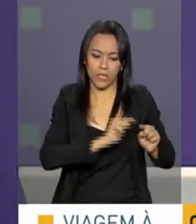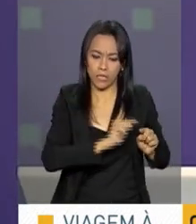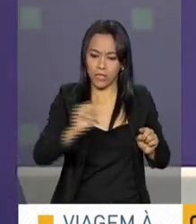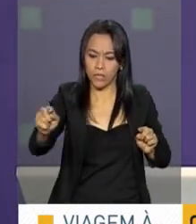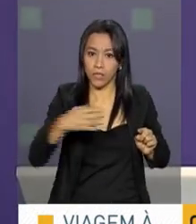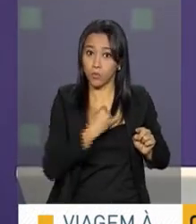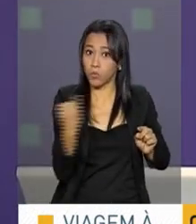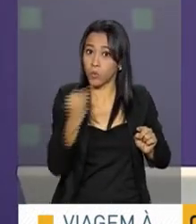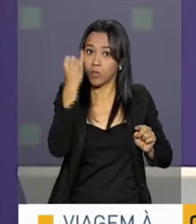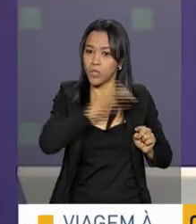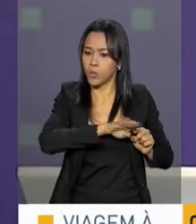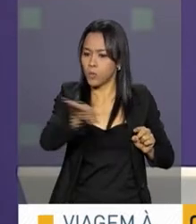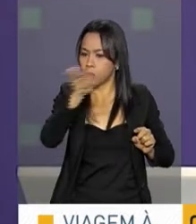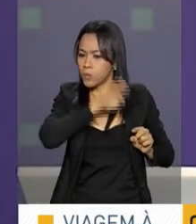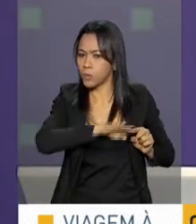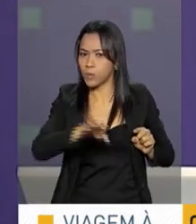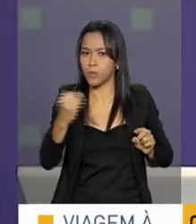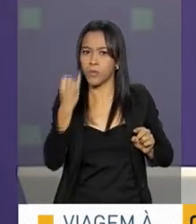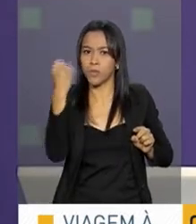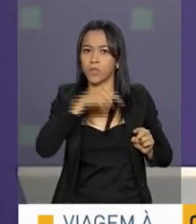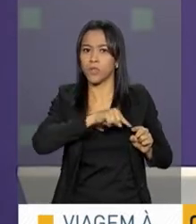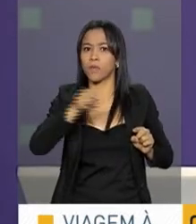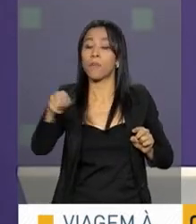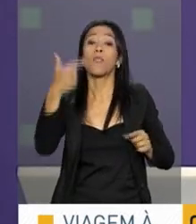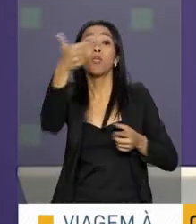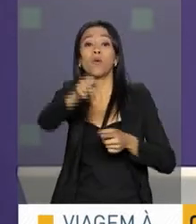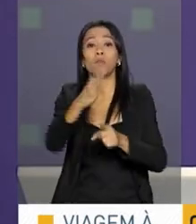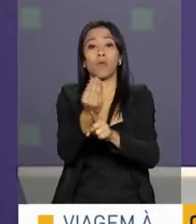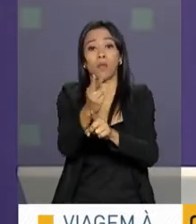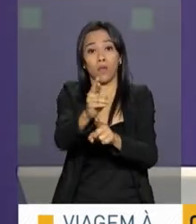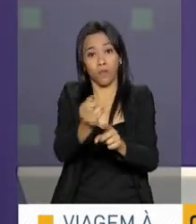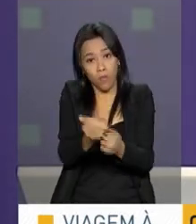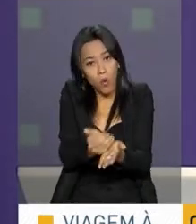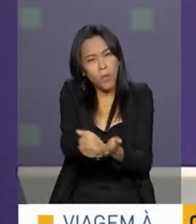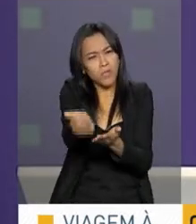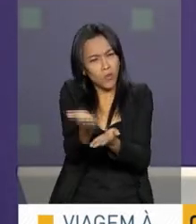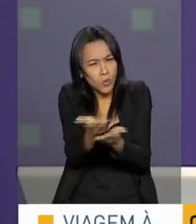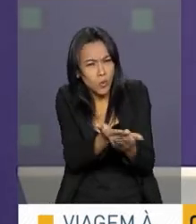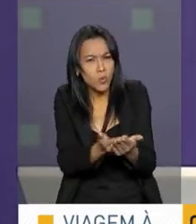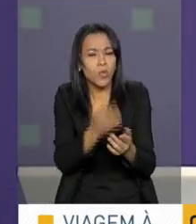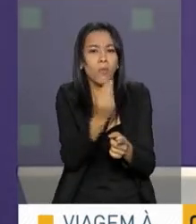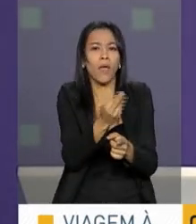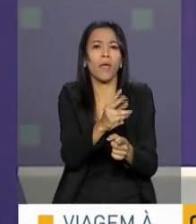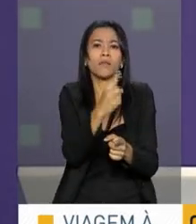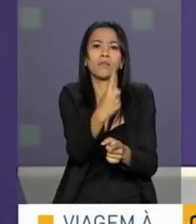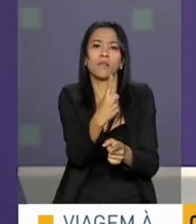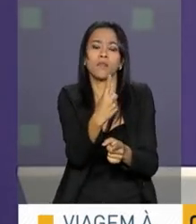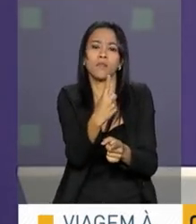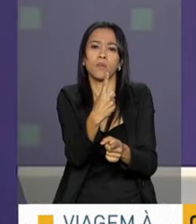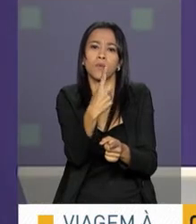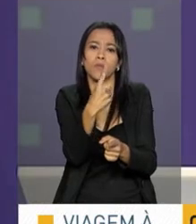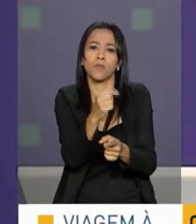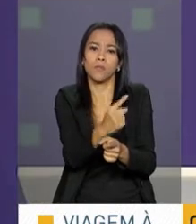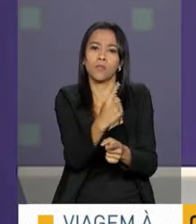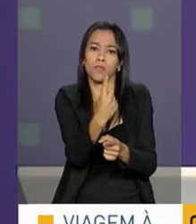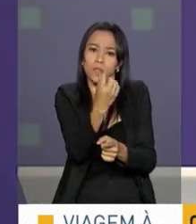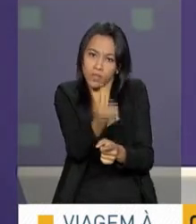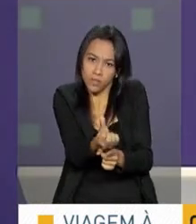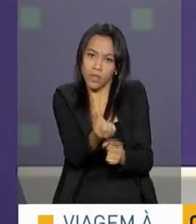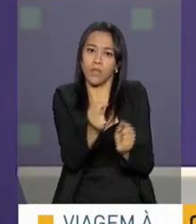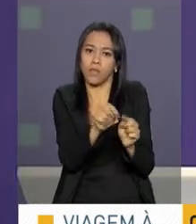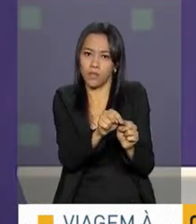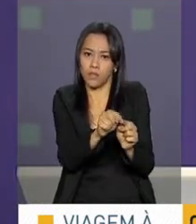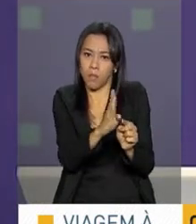importante. E 4 rodovias que nós vamos iniciar o estudo. Né? A BR-116, que é a Nova Dutra,